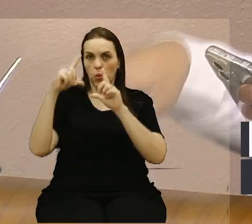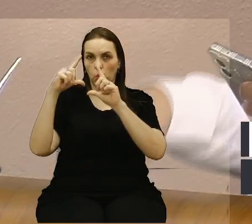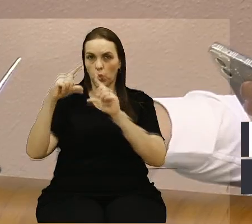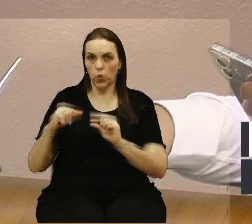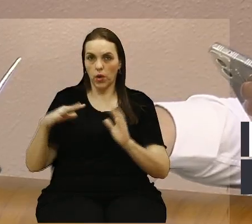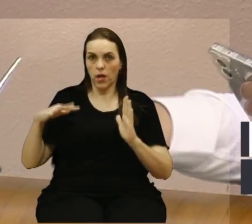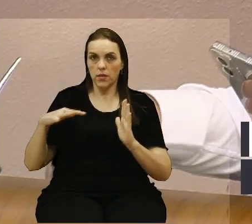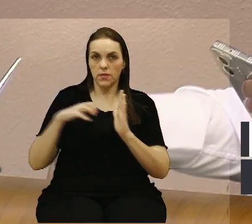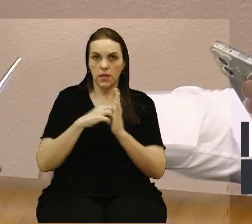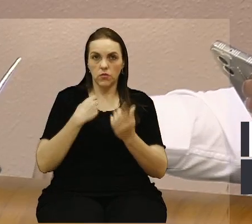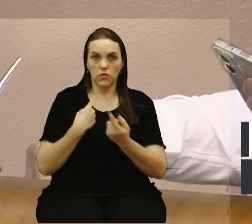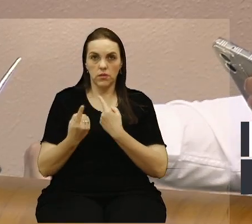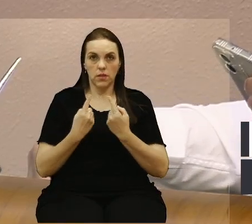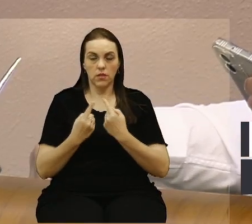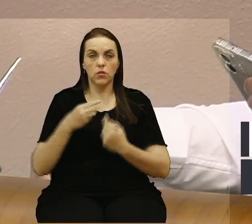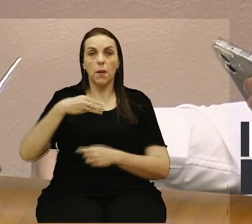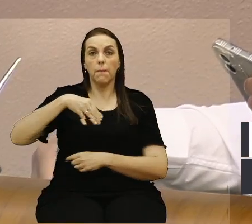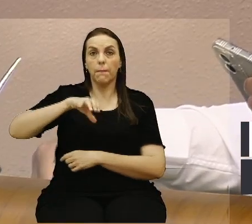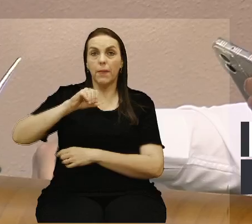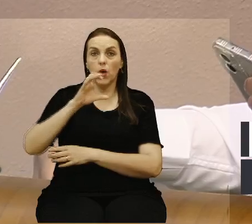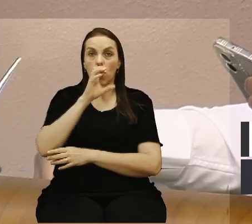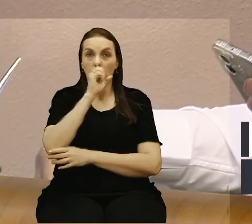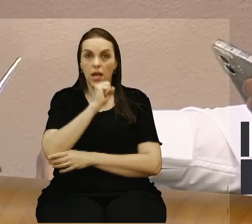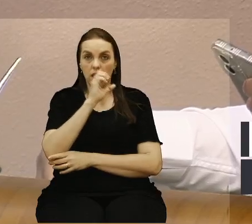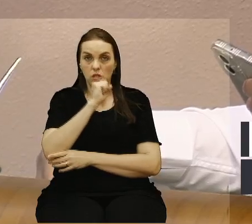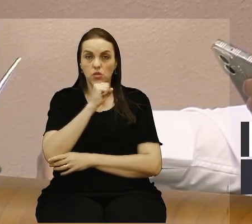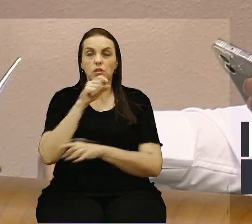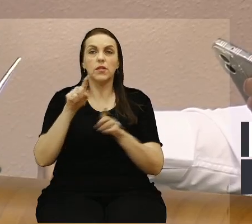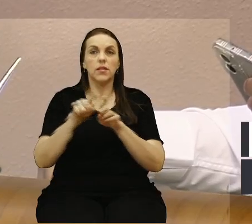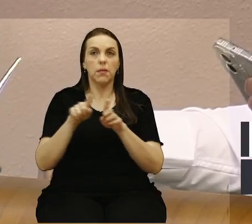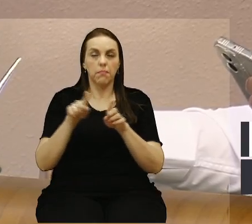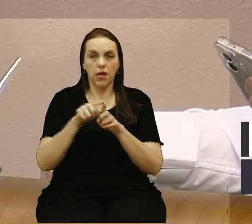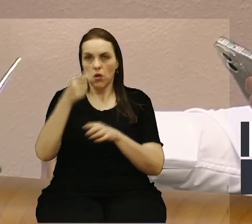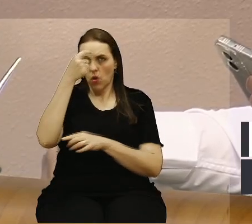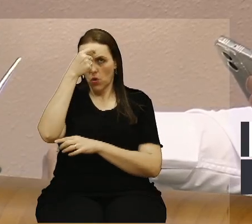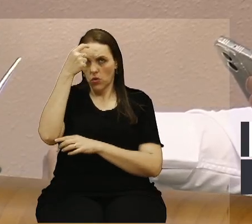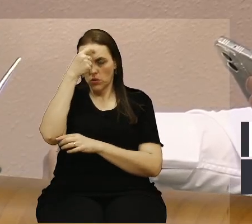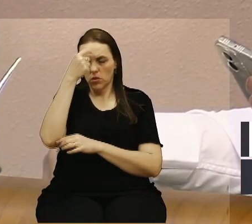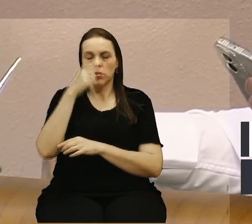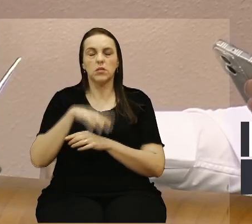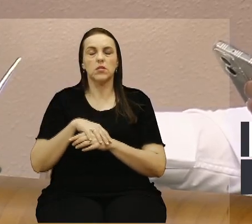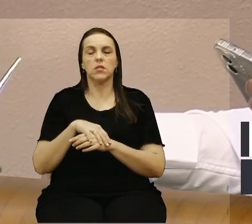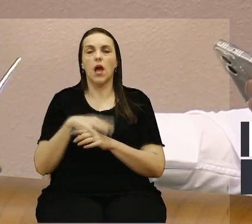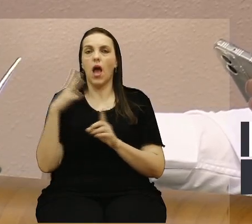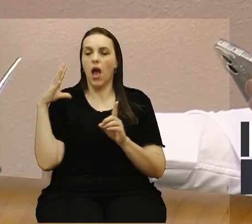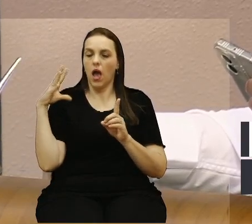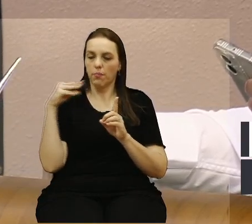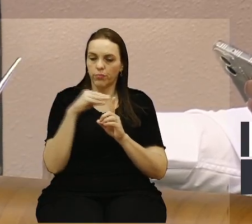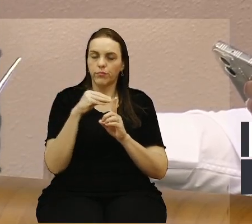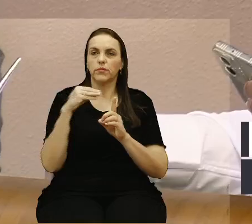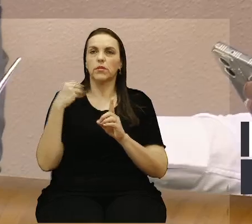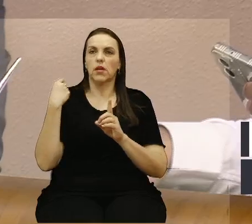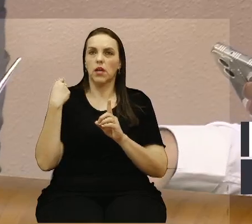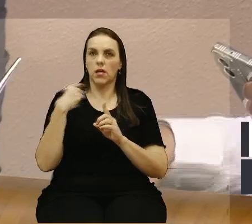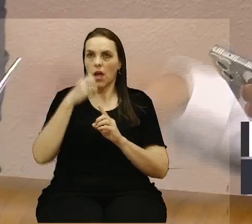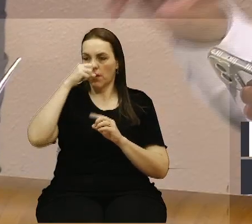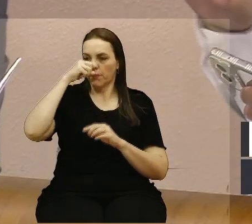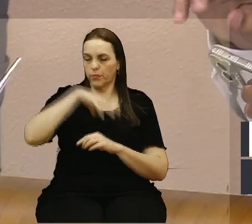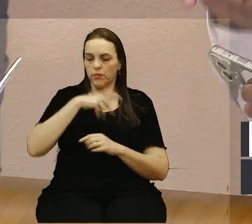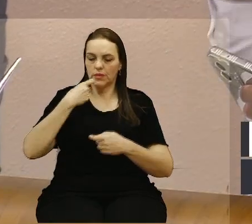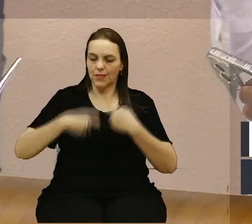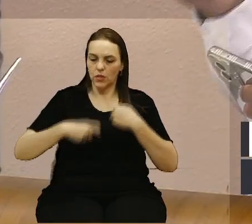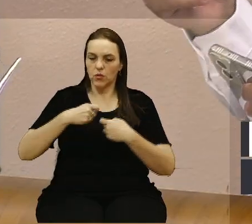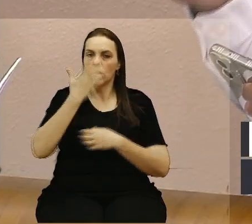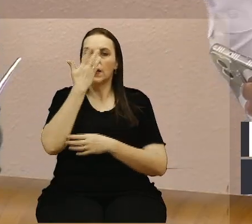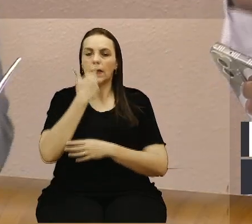e o Maio Laranja, que é a campanha anual de conscientização de combate ao abuso e exploração sexual de crianças e adolescentes no Brasil.